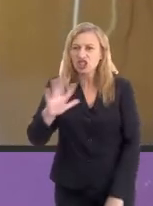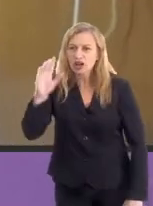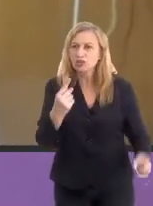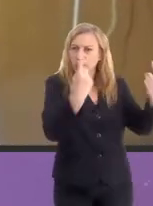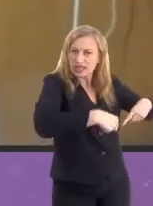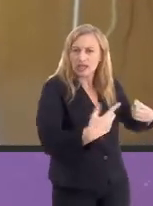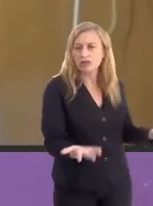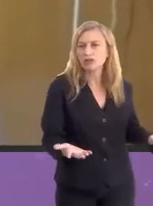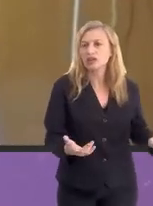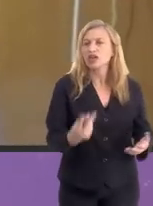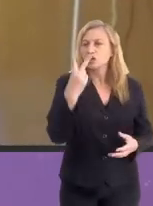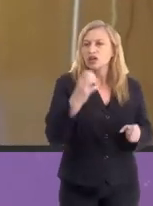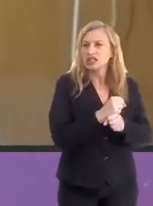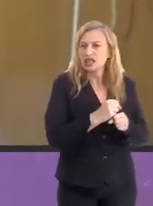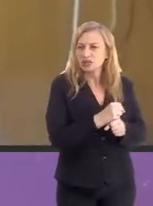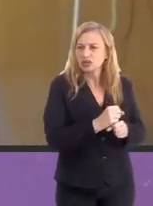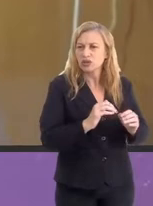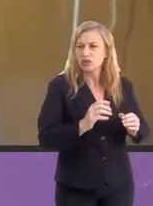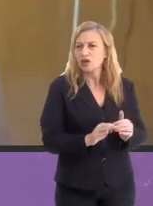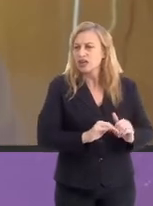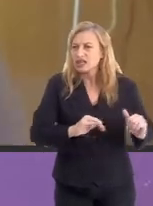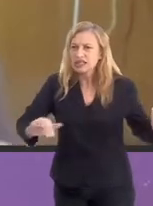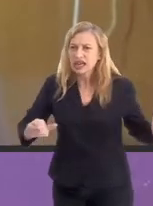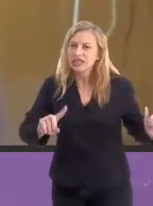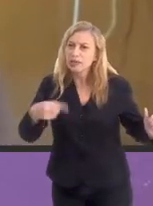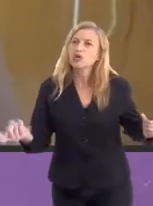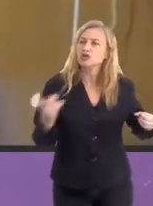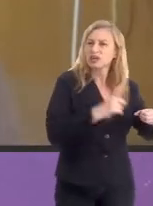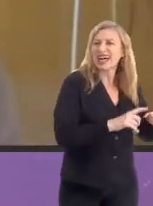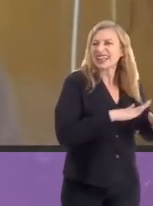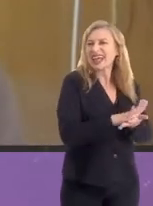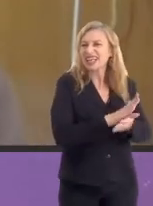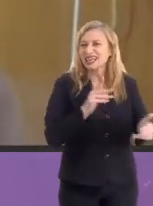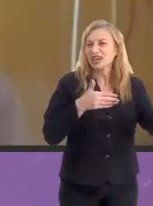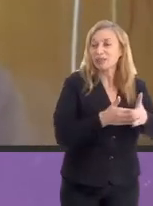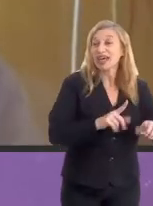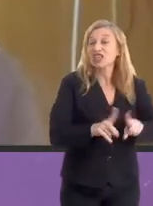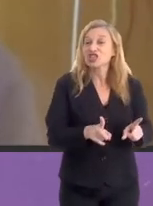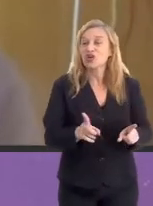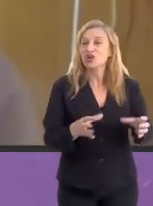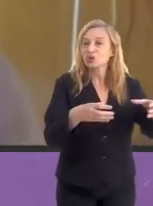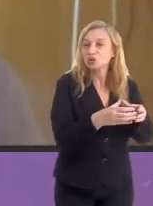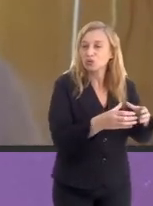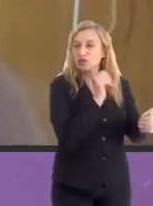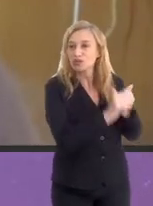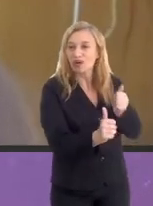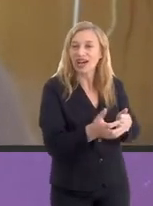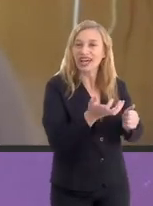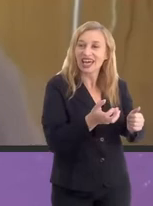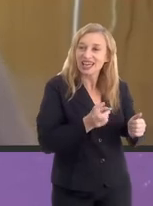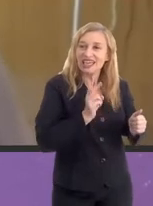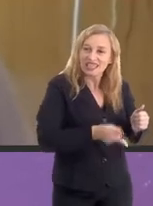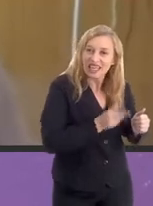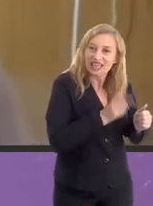meu lamento Geral de competições que fica coisando fora pode voltar depois na quarta divisão será que impeça isso para os clubes tentam